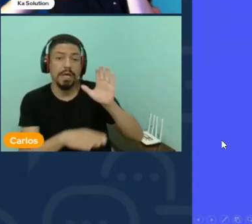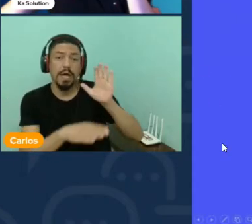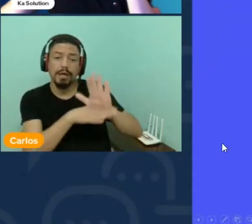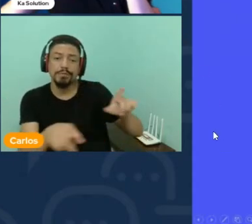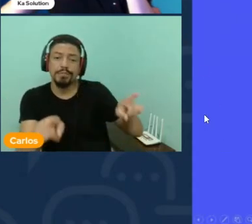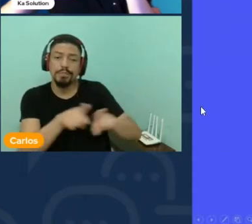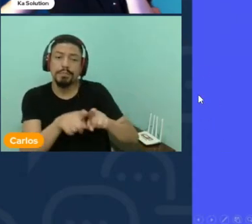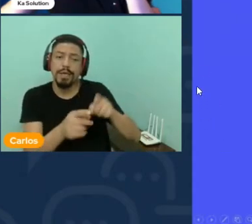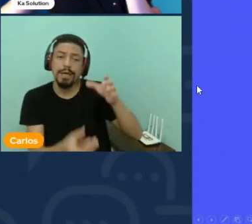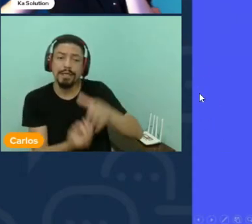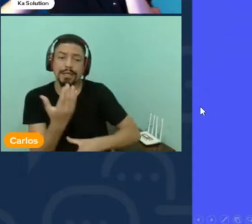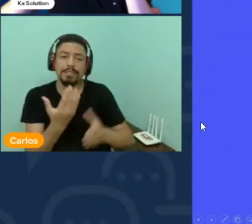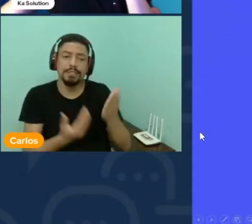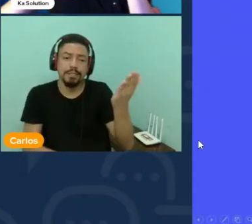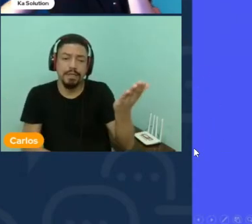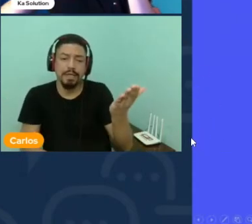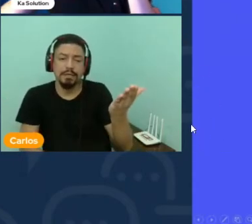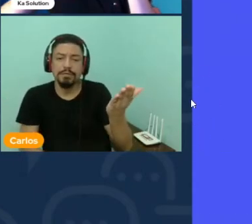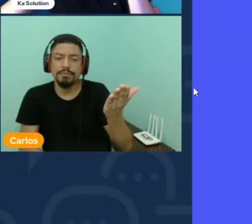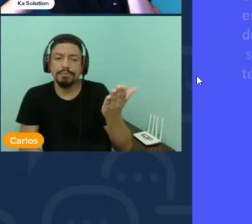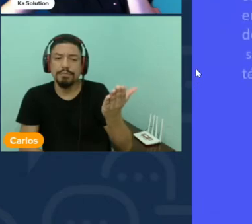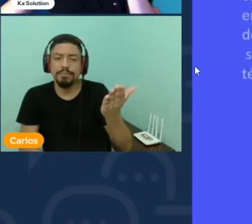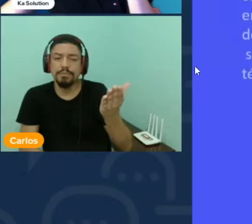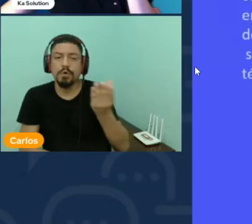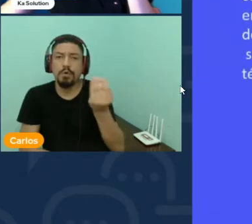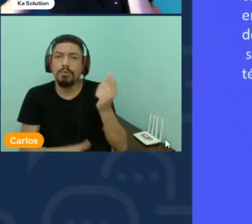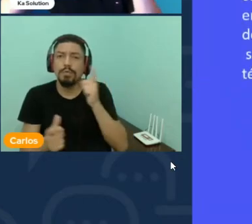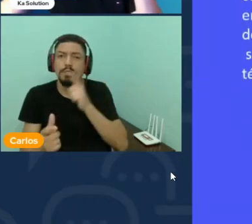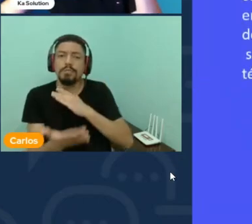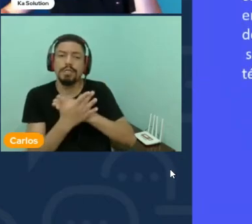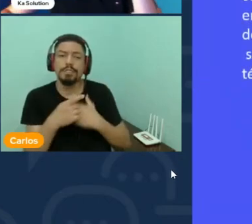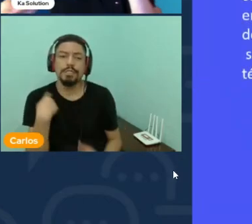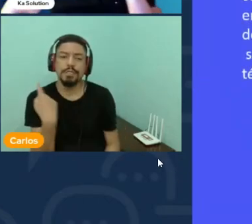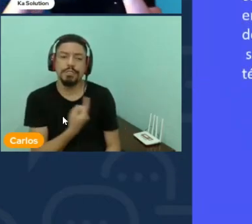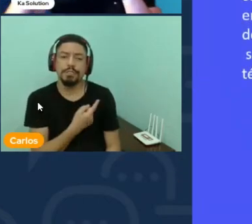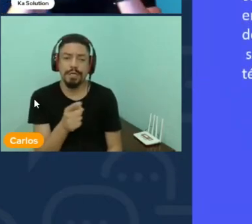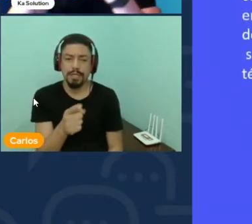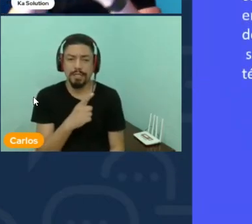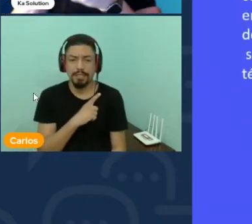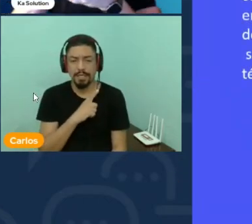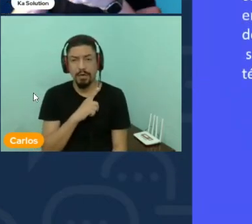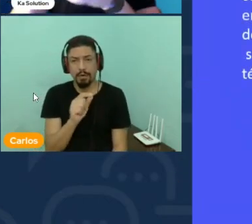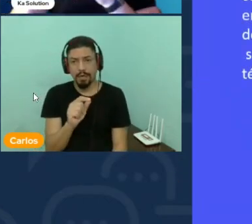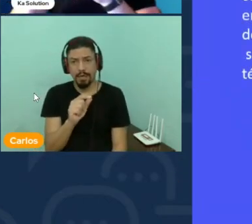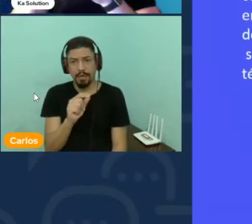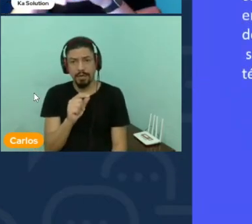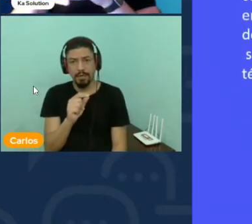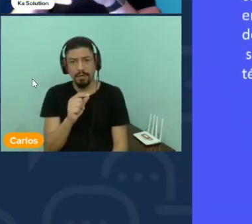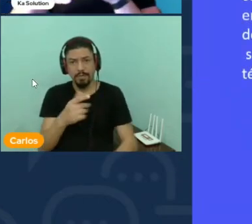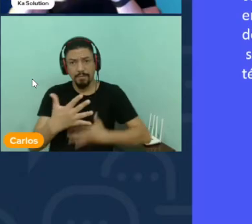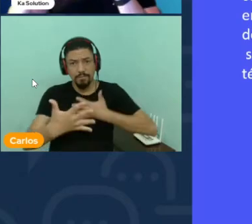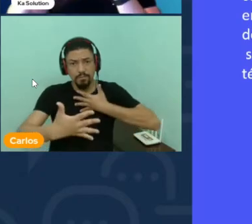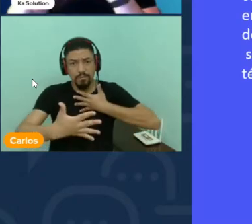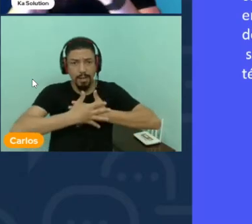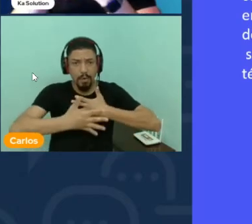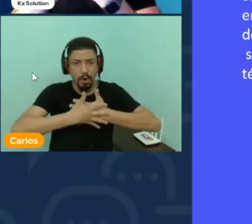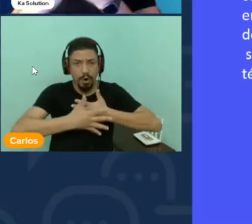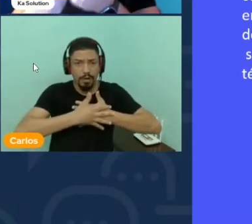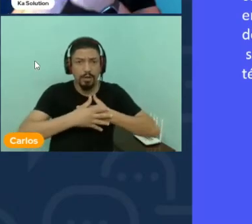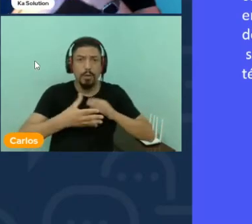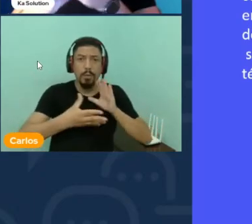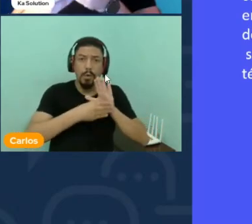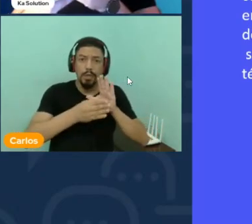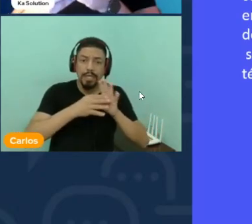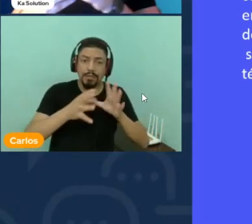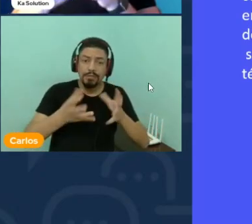essa criação. Como é que ela ajuda a gente? Ela tem um framework, um modelo de